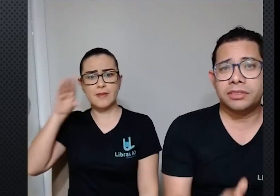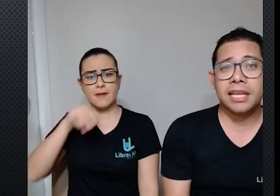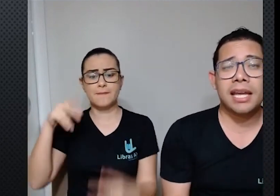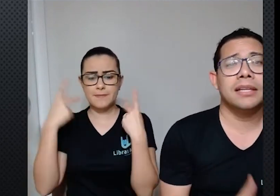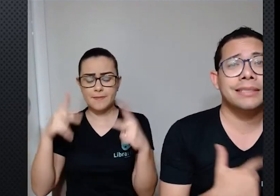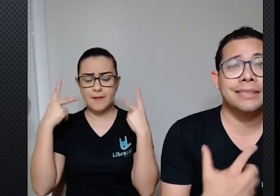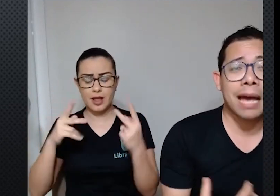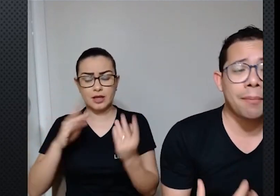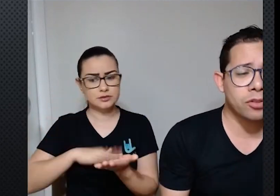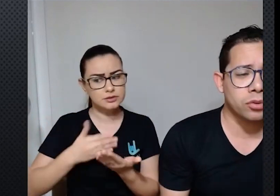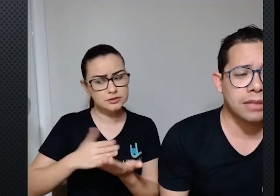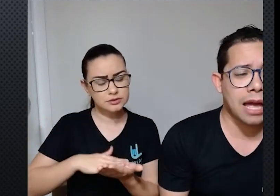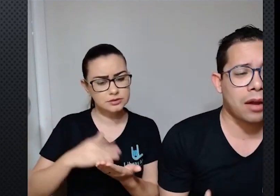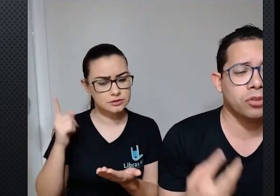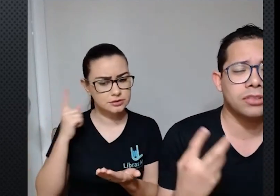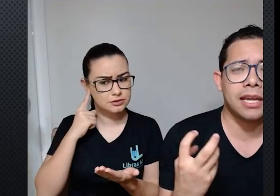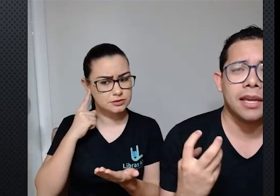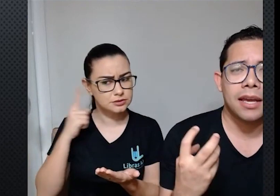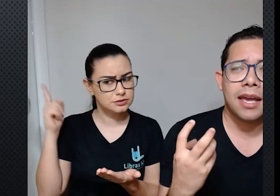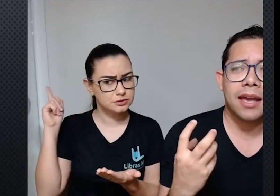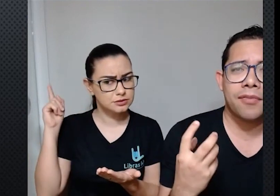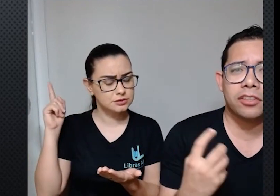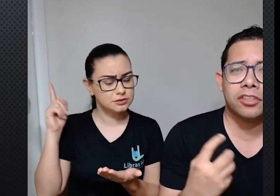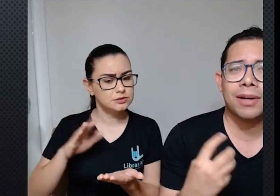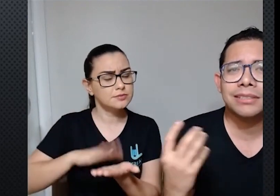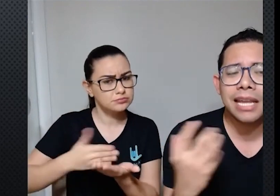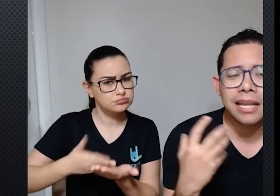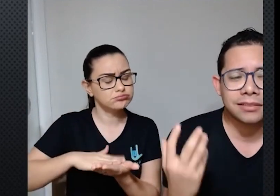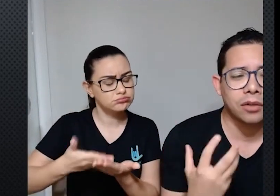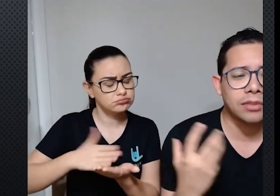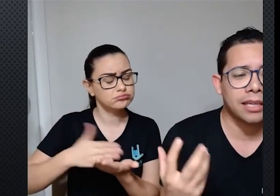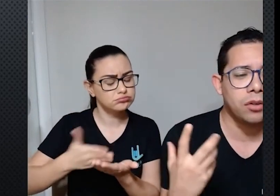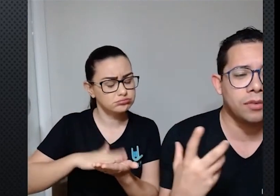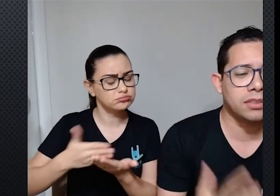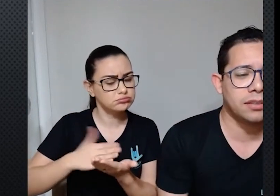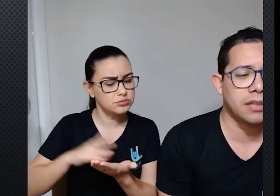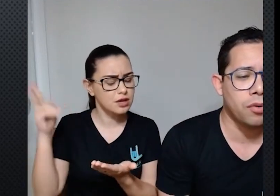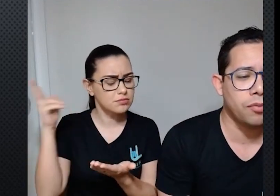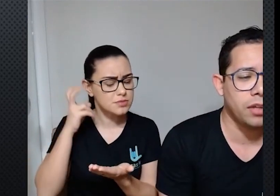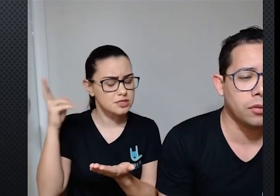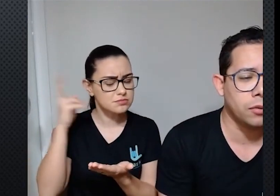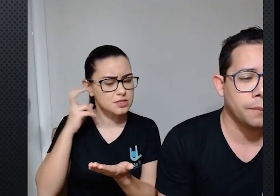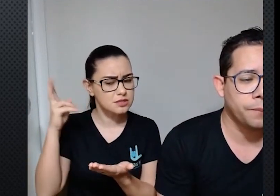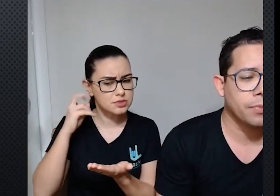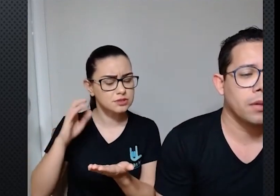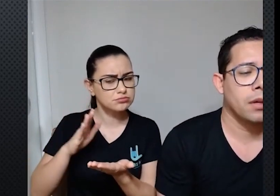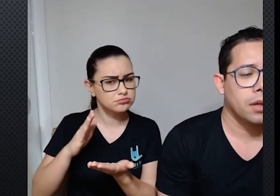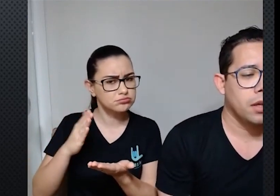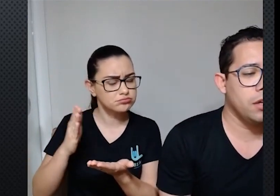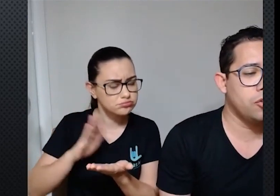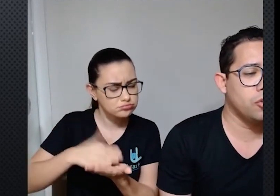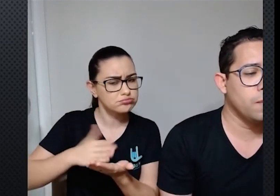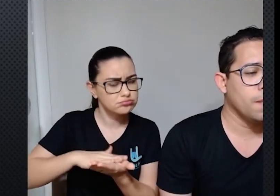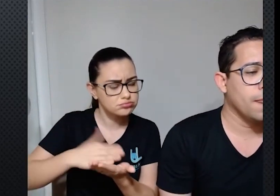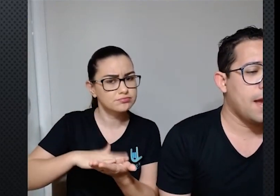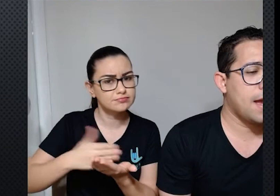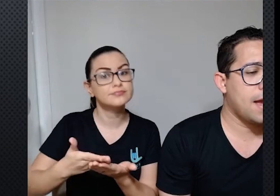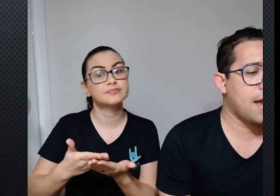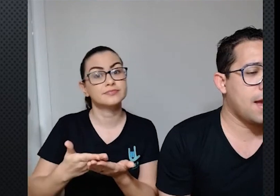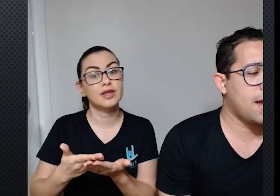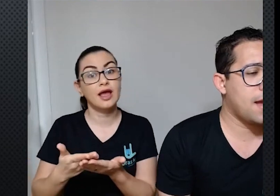se você sabe escutar, consegue fazer uma seleção daquilo que você está ouvindo,